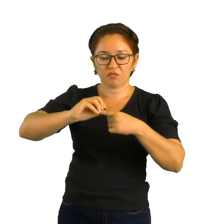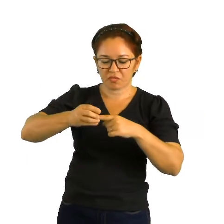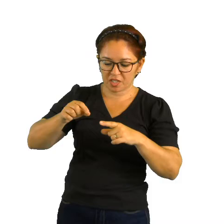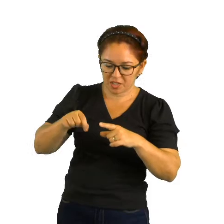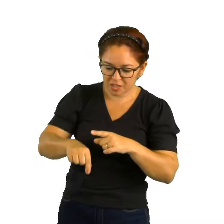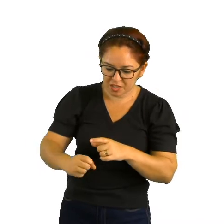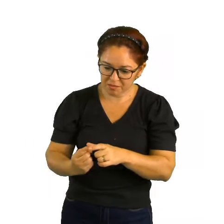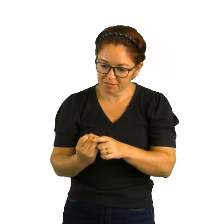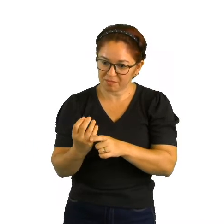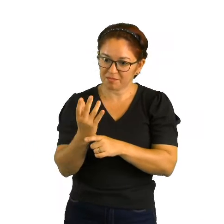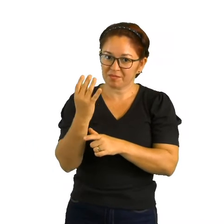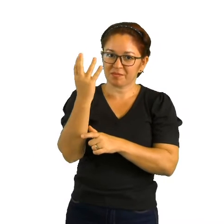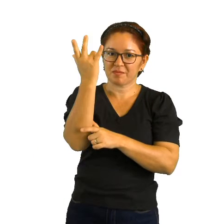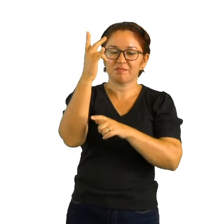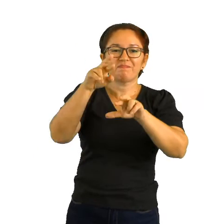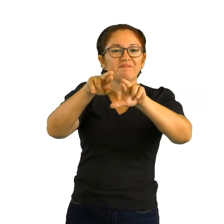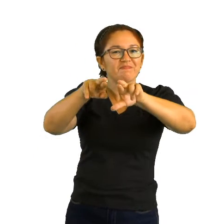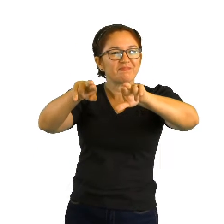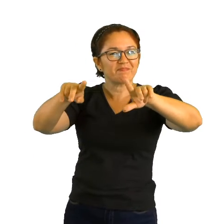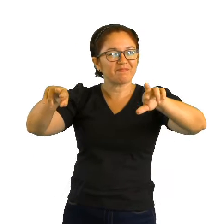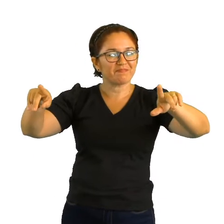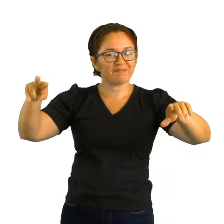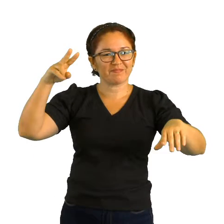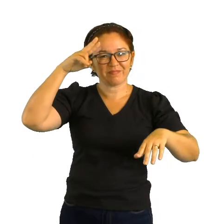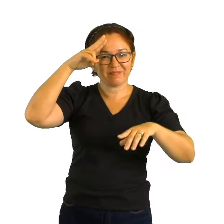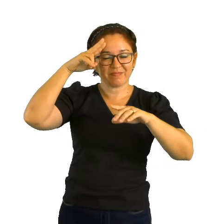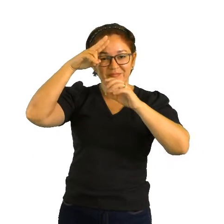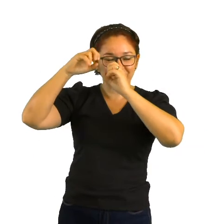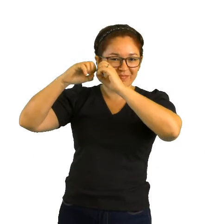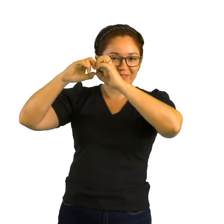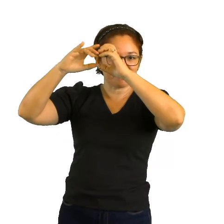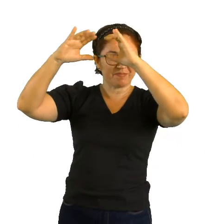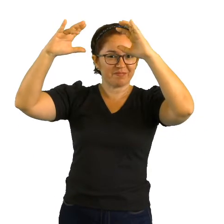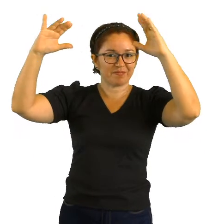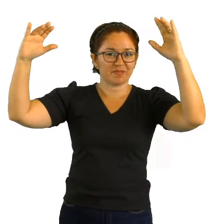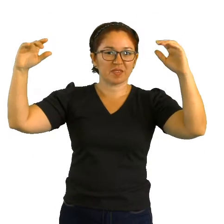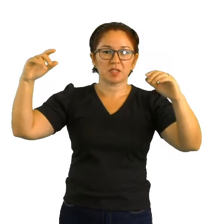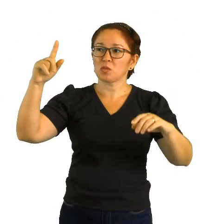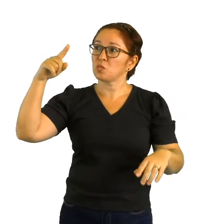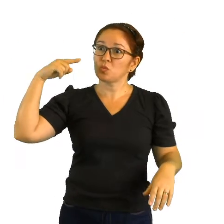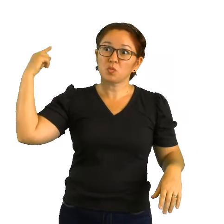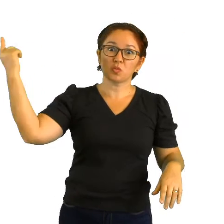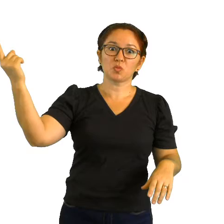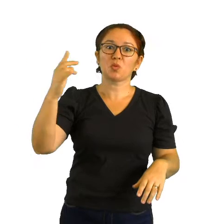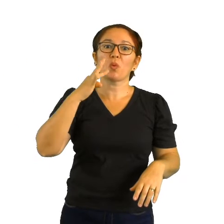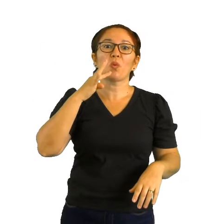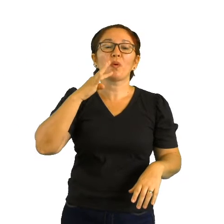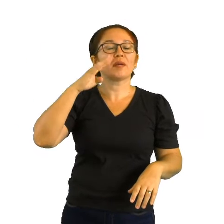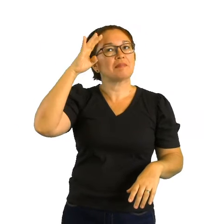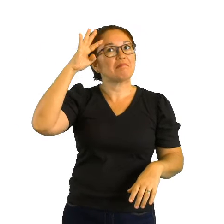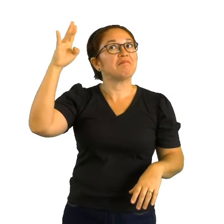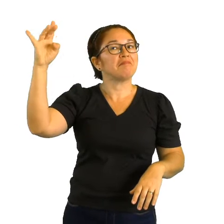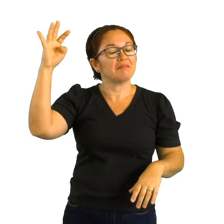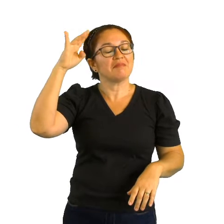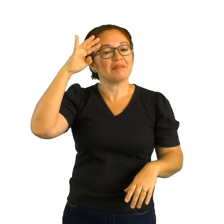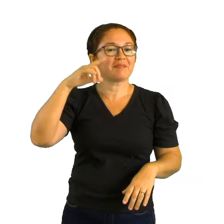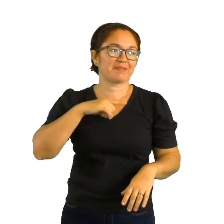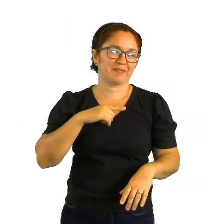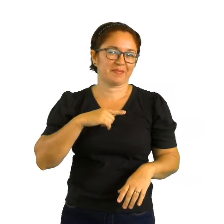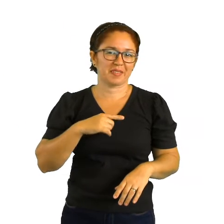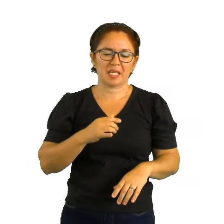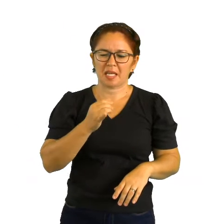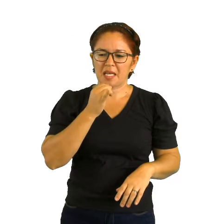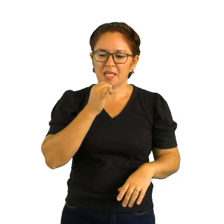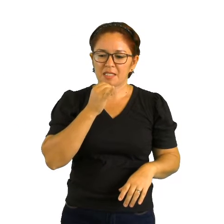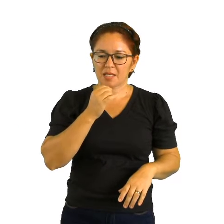entre outras, estão muito presentes no imaginário de todos. É difícil encontrar alguém que nunca tenha